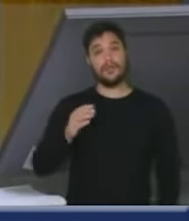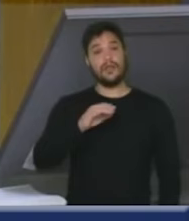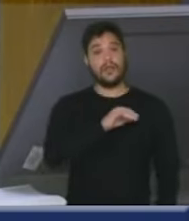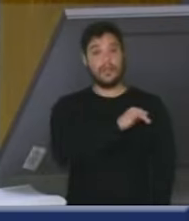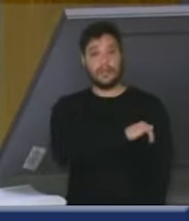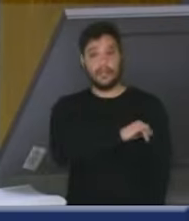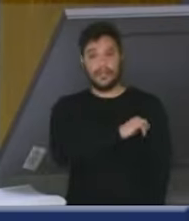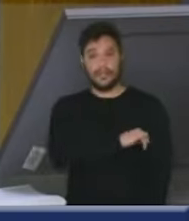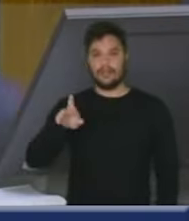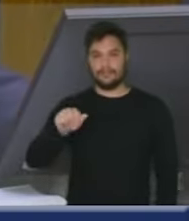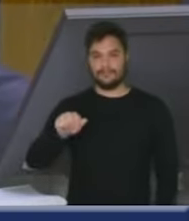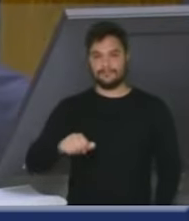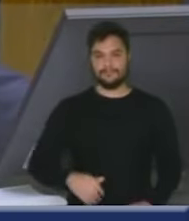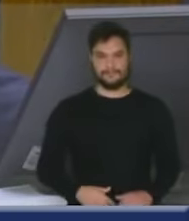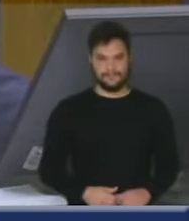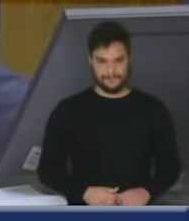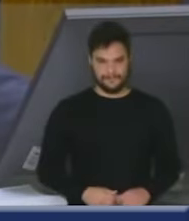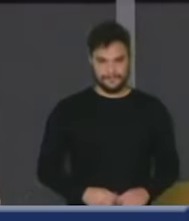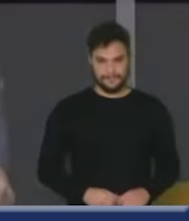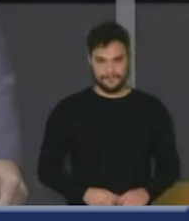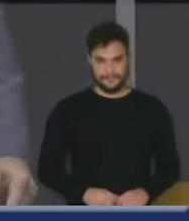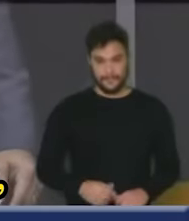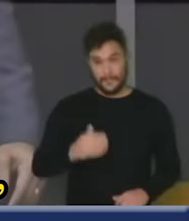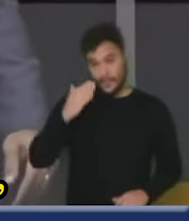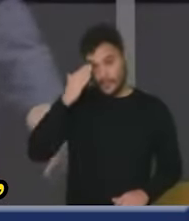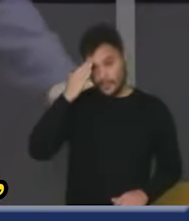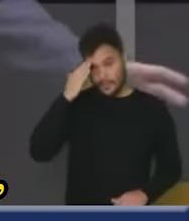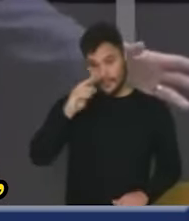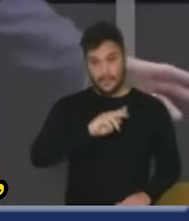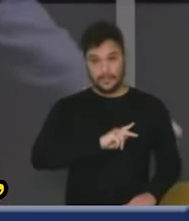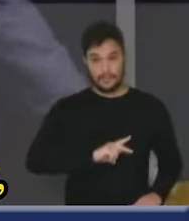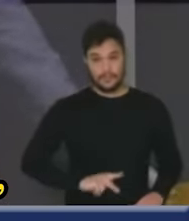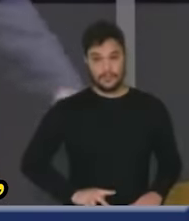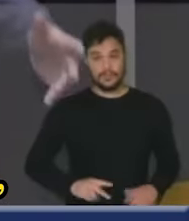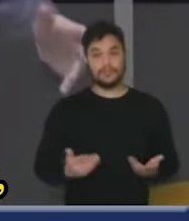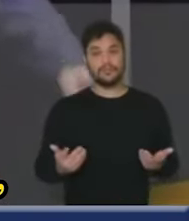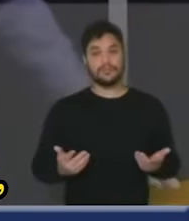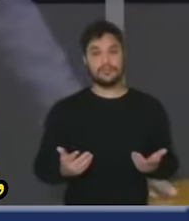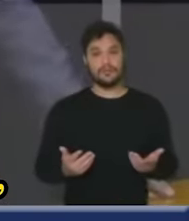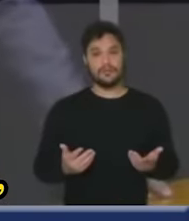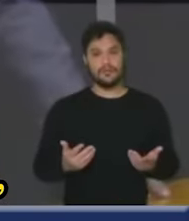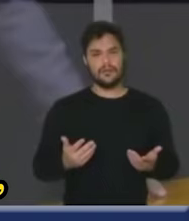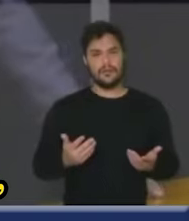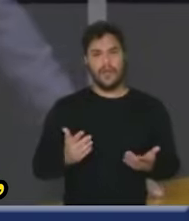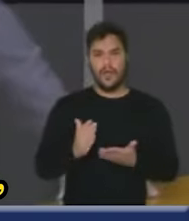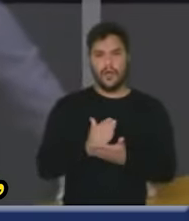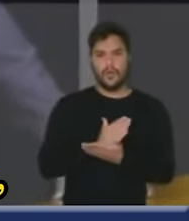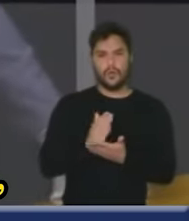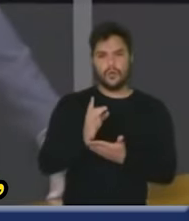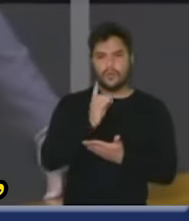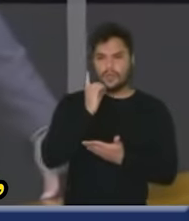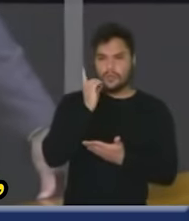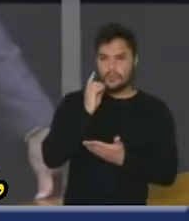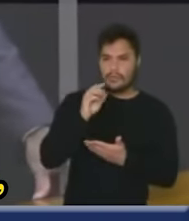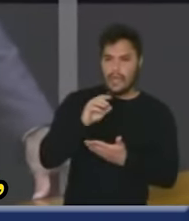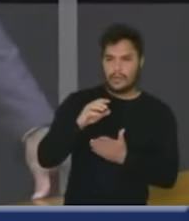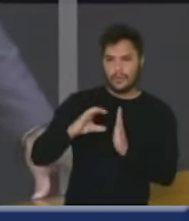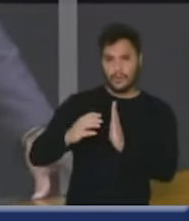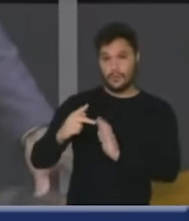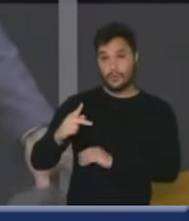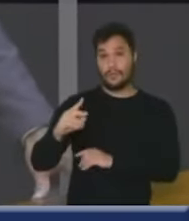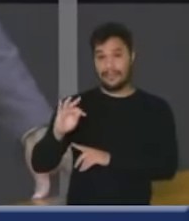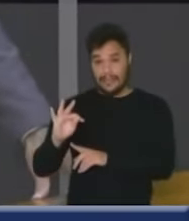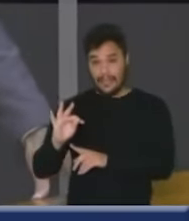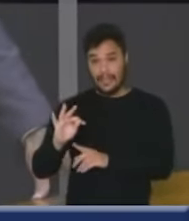Carlos Jordy obrigado senhor presidente ou eu tenho ouvido alguns deputados aqui do PT da esquerda